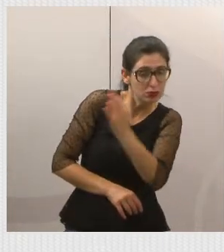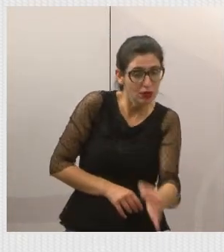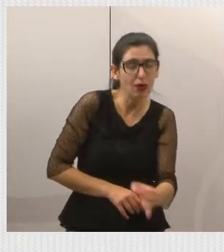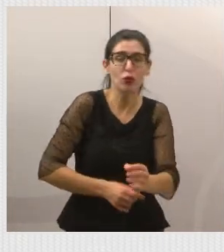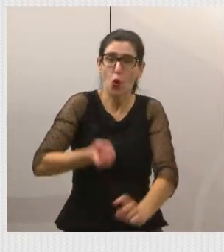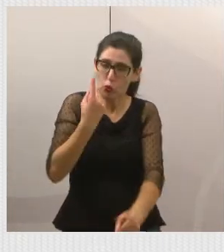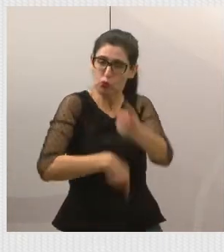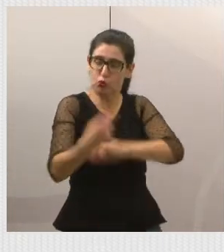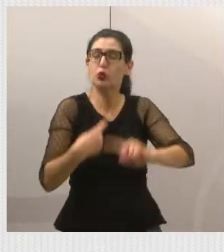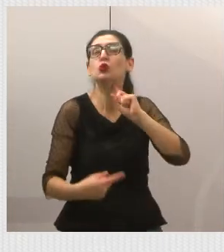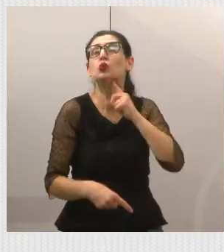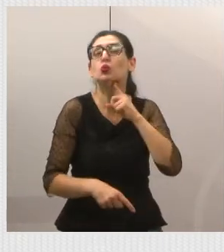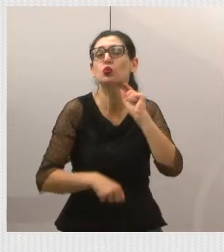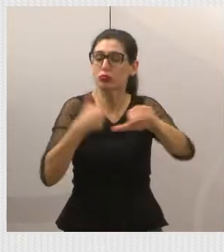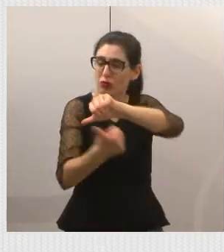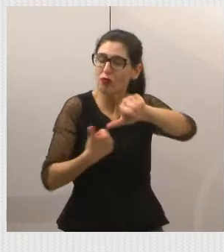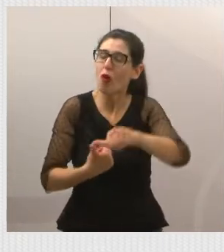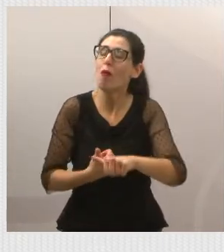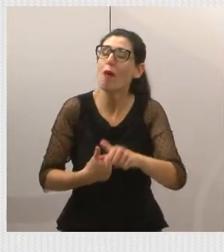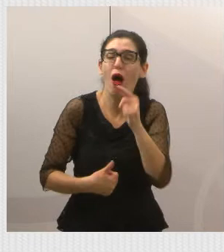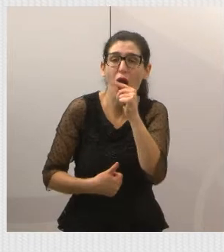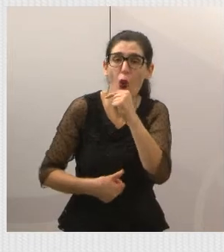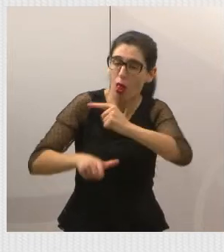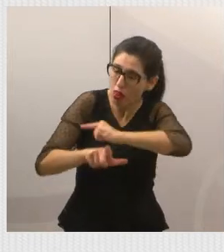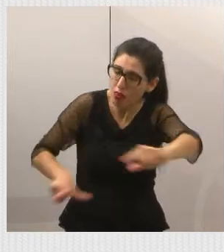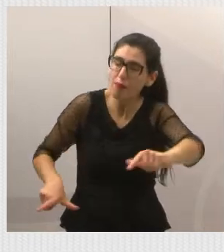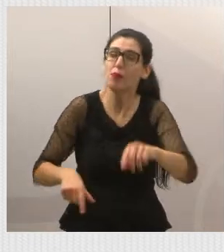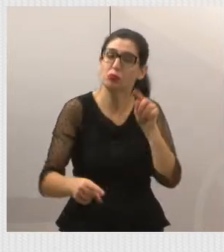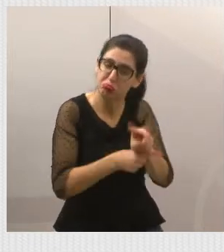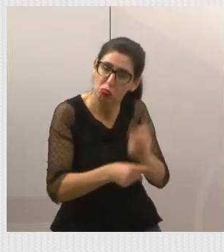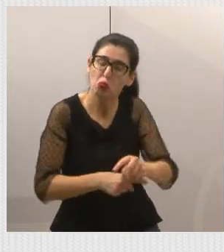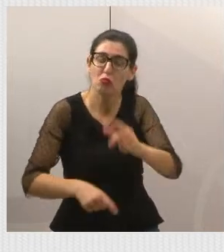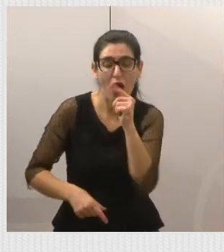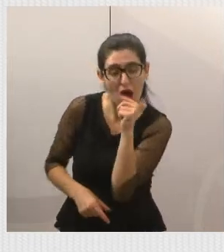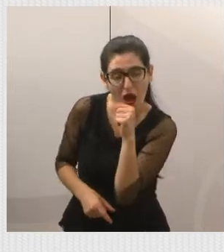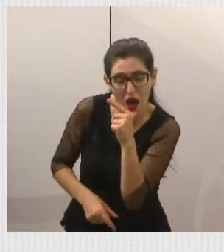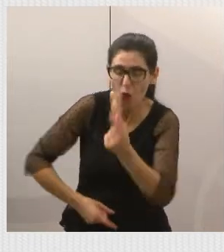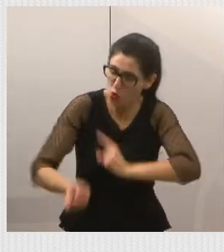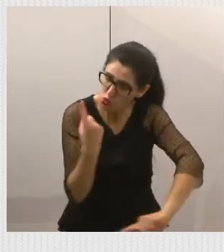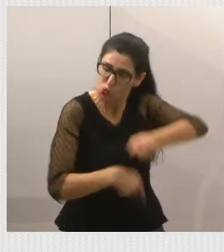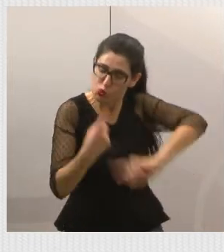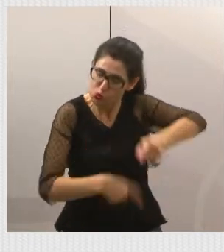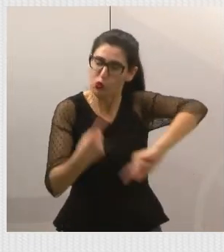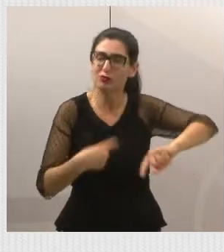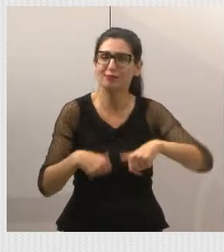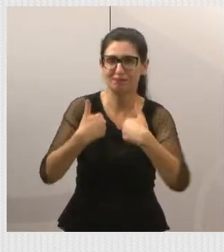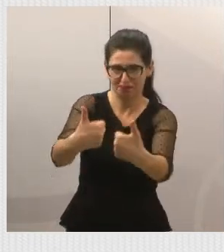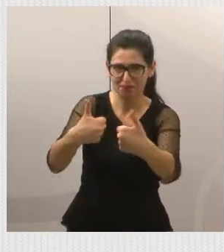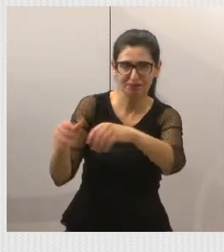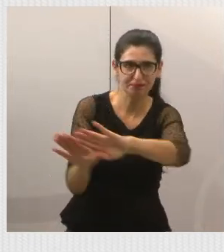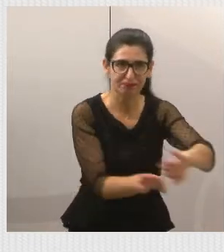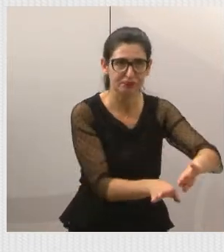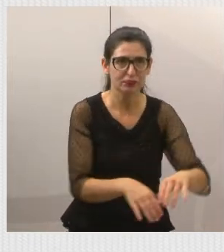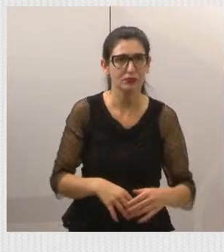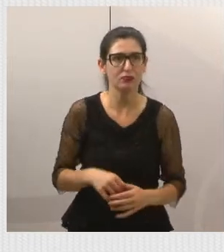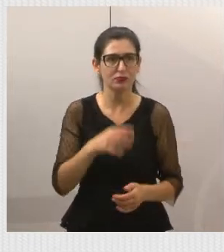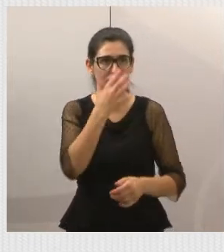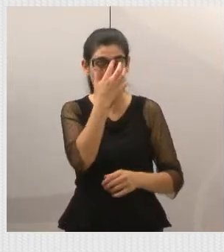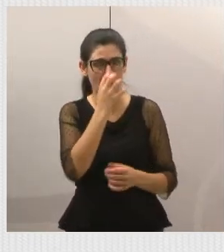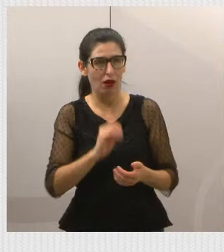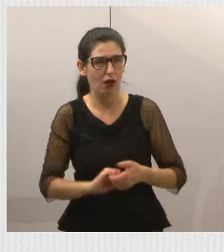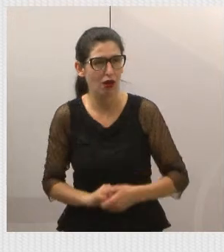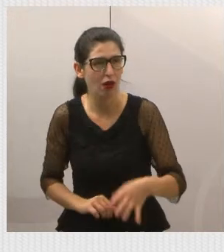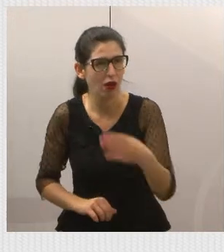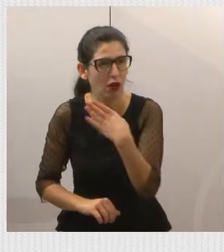Aqui no mais é o eixo gestão, que são as secretarias meios, que não, apesar de não entregar atividades fins